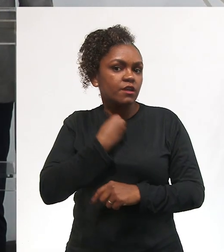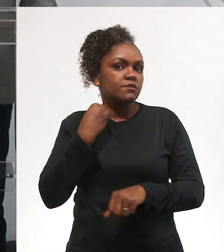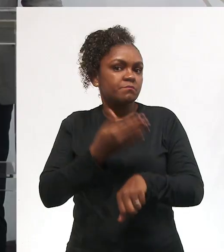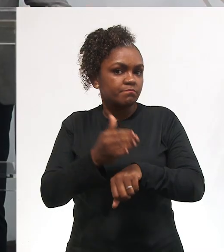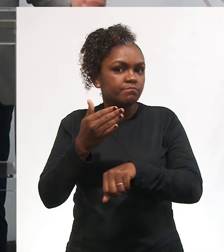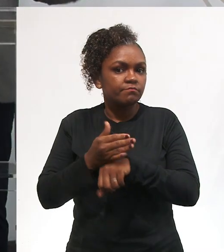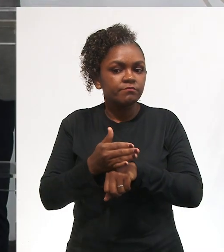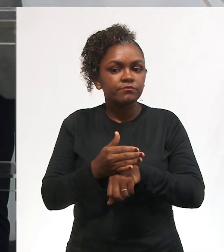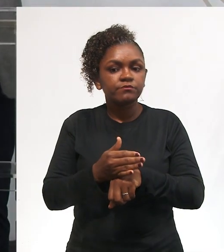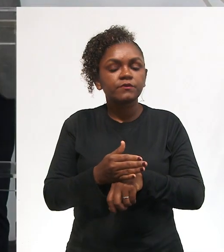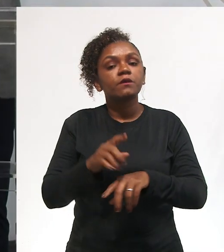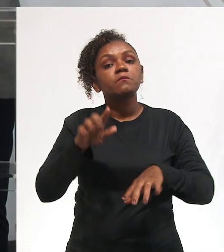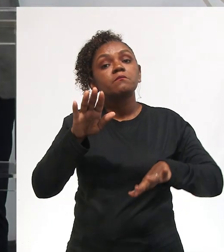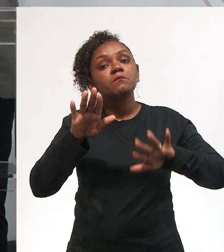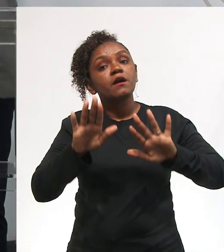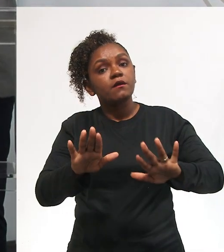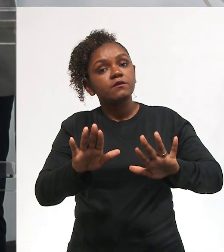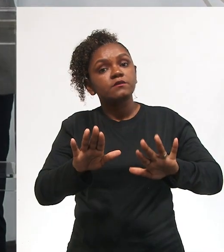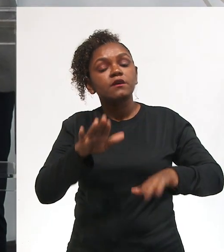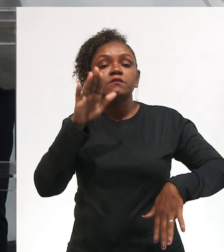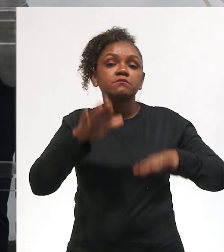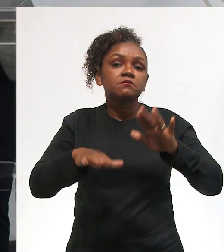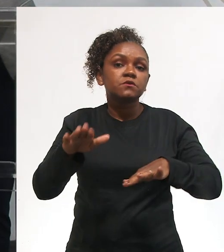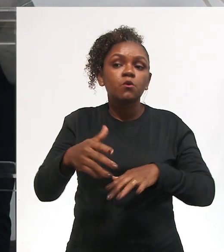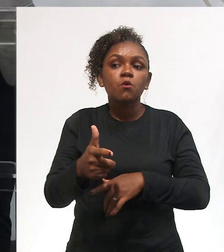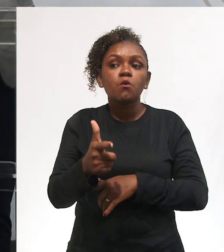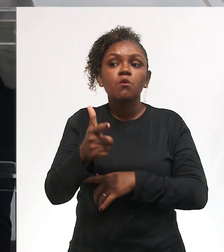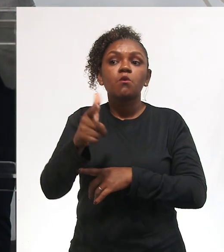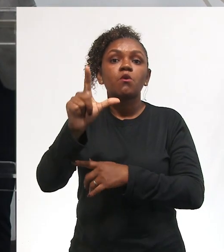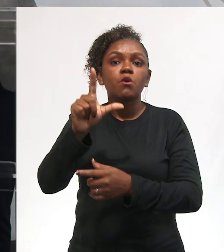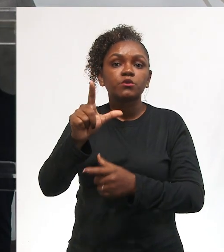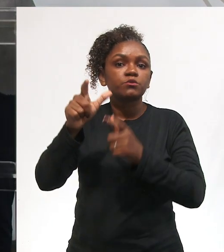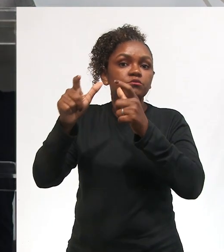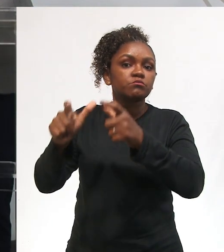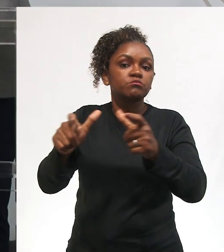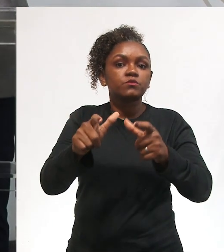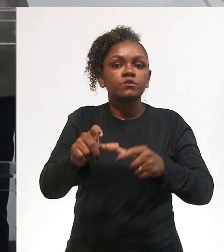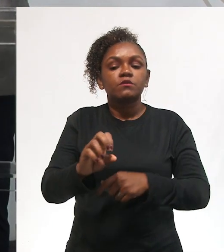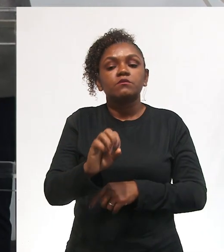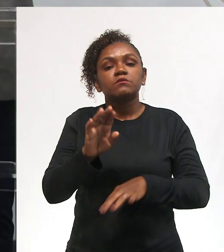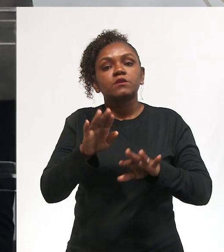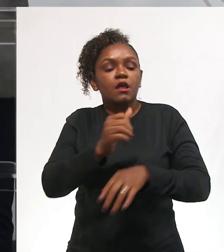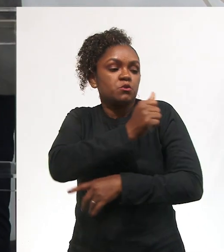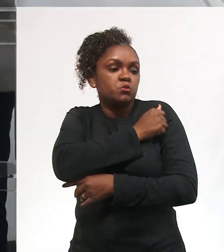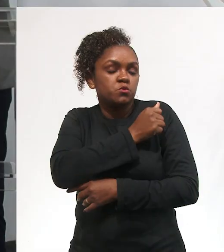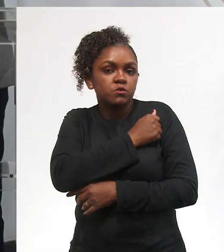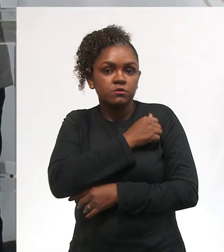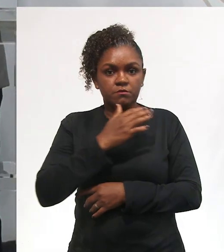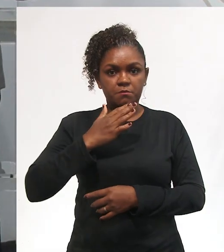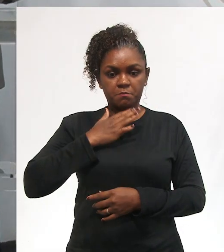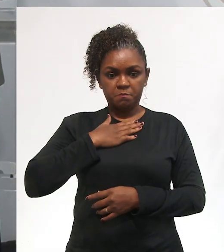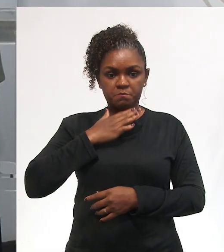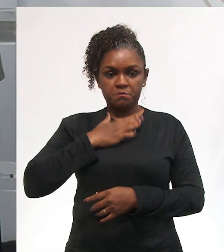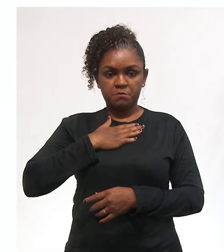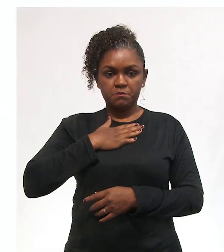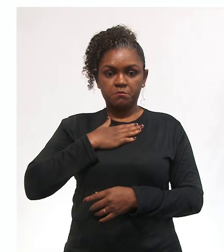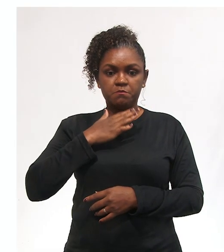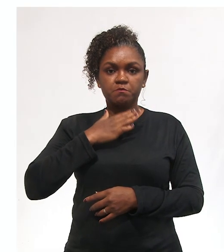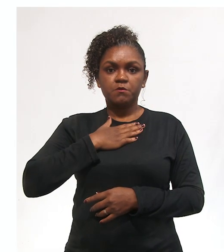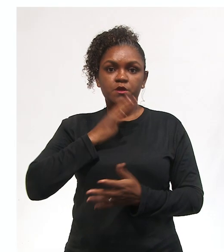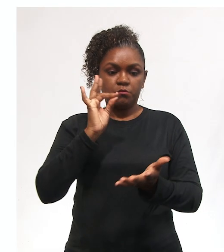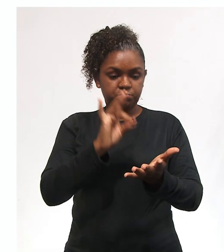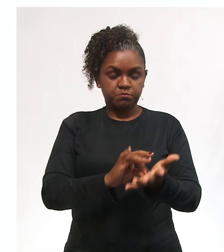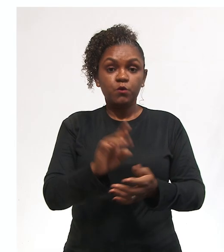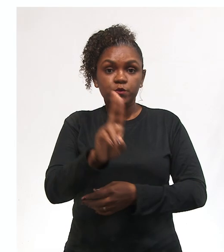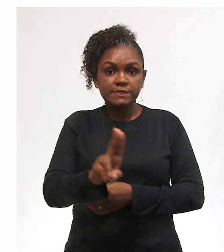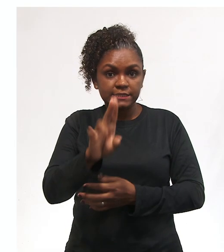que isso talvez, para outra realidade de algum aluno, talvez a minha currículo